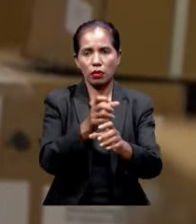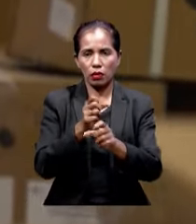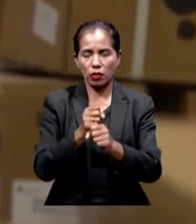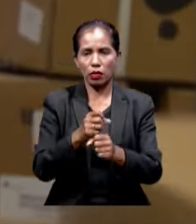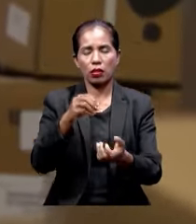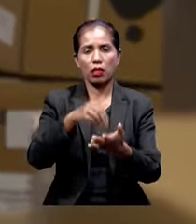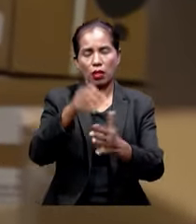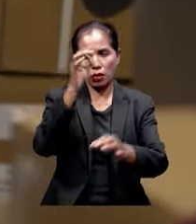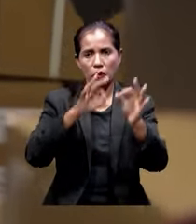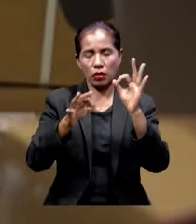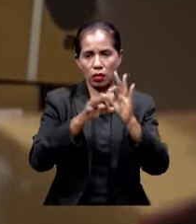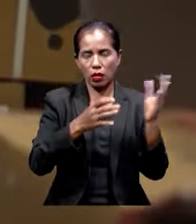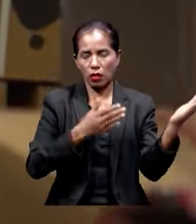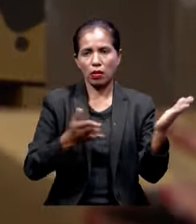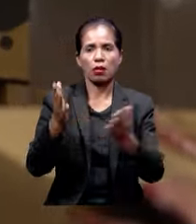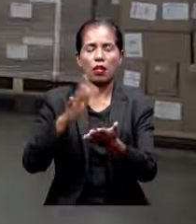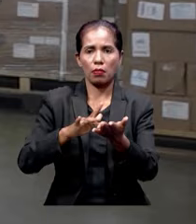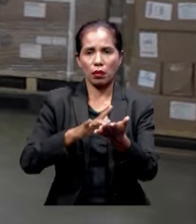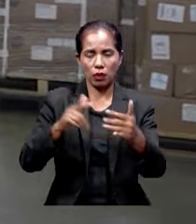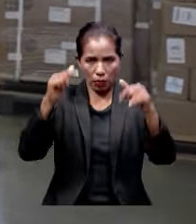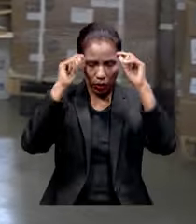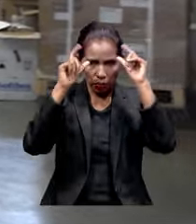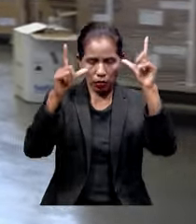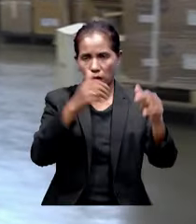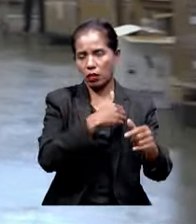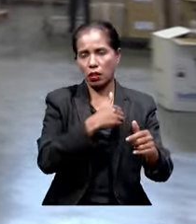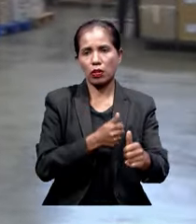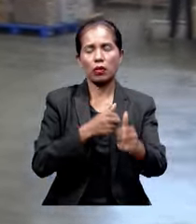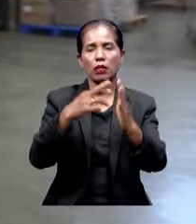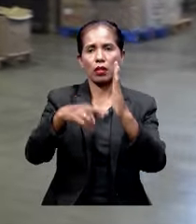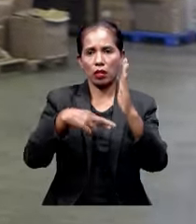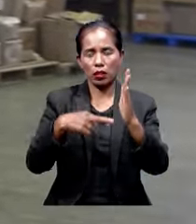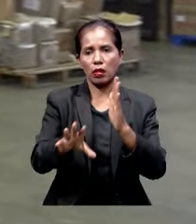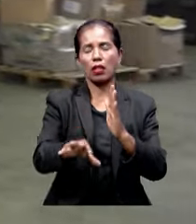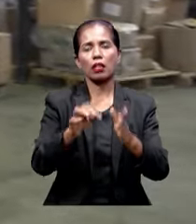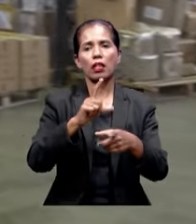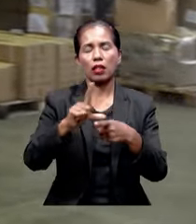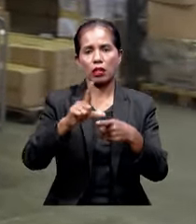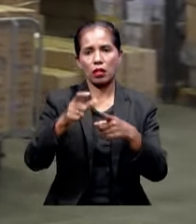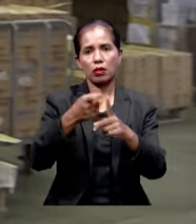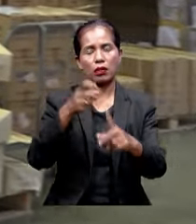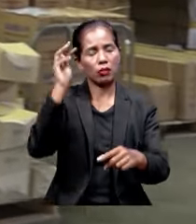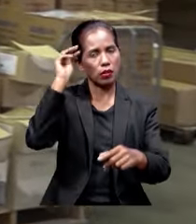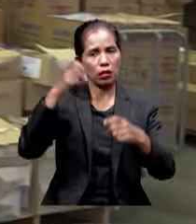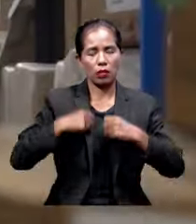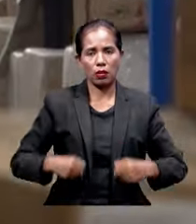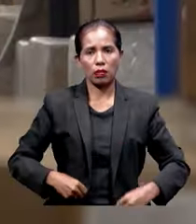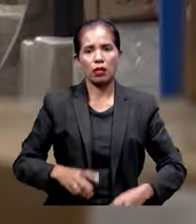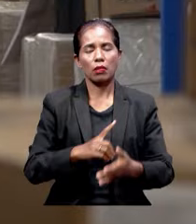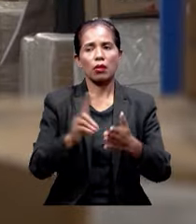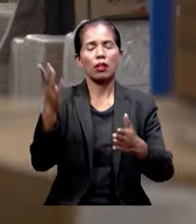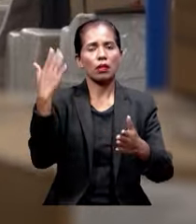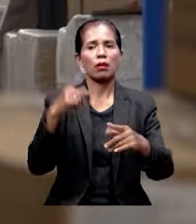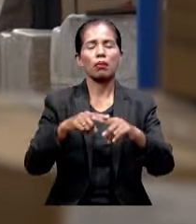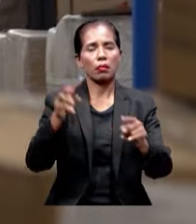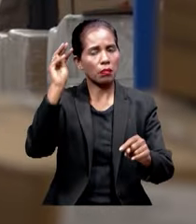aposta confiança onde importa em Moruk, mas Timor-Leste se dá o preenche requisitos. Não foi uma queta licença do Ministério da Saúde e a semana Hira Clubá, mas